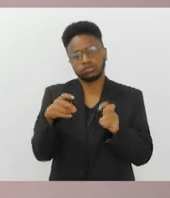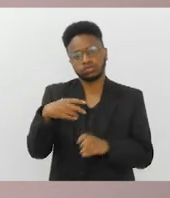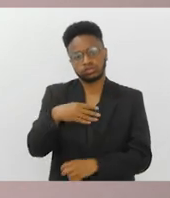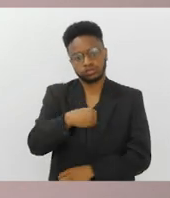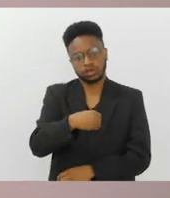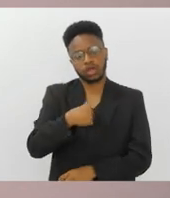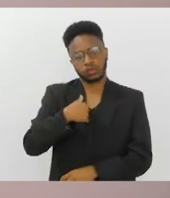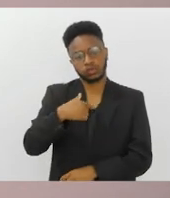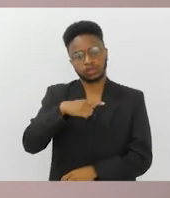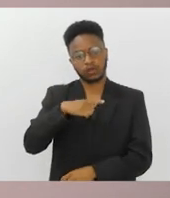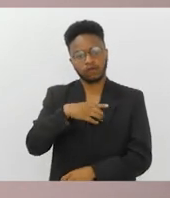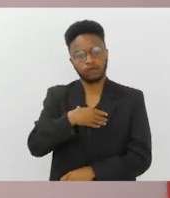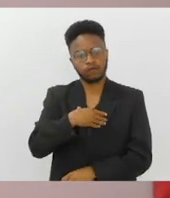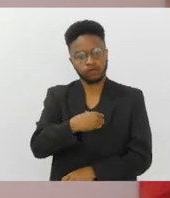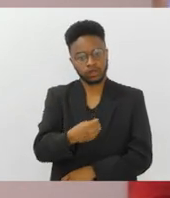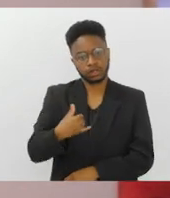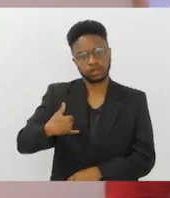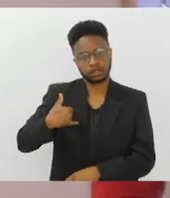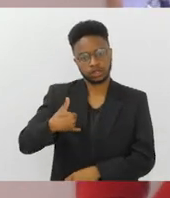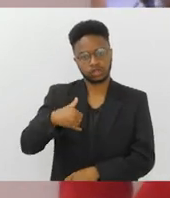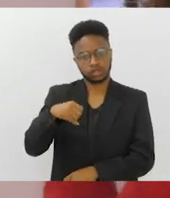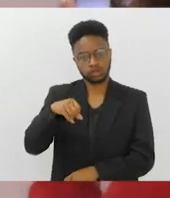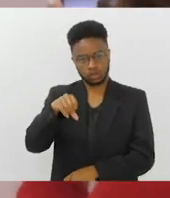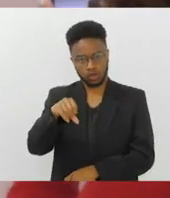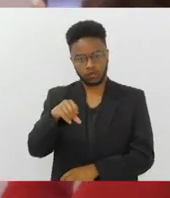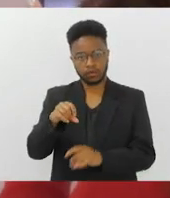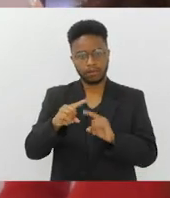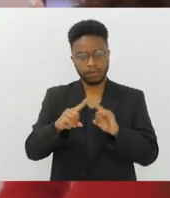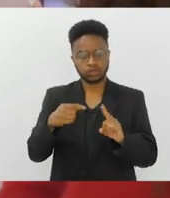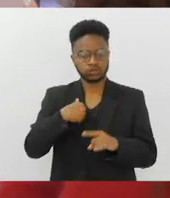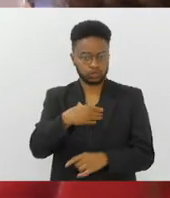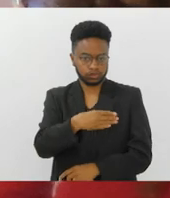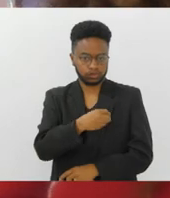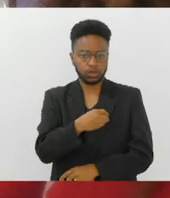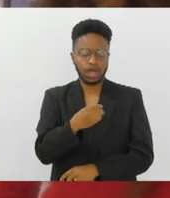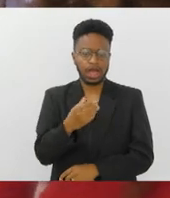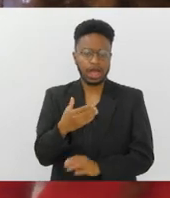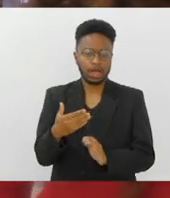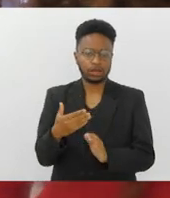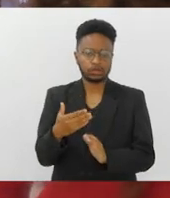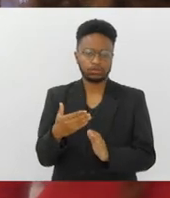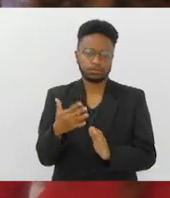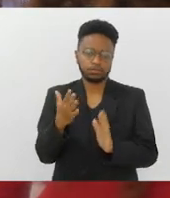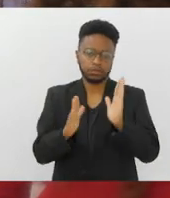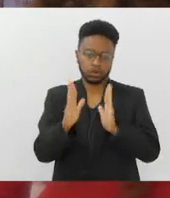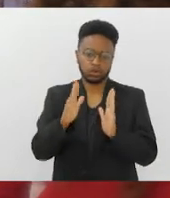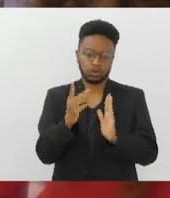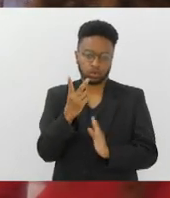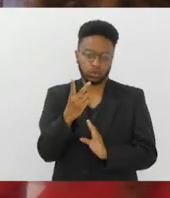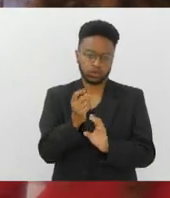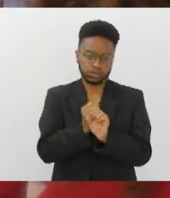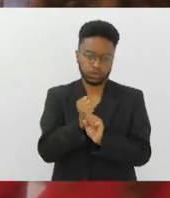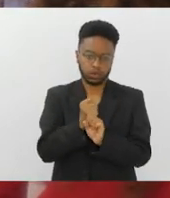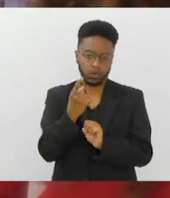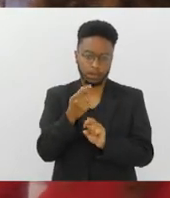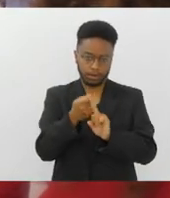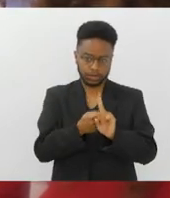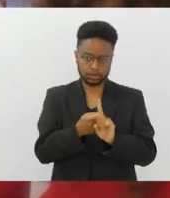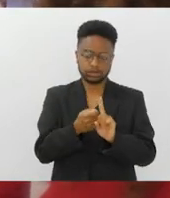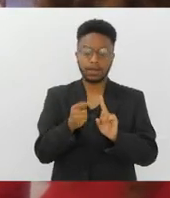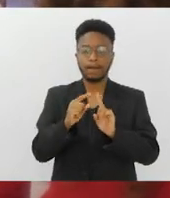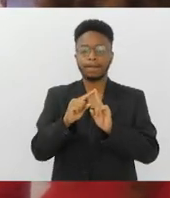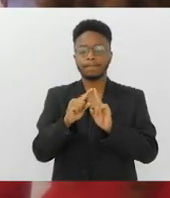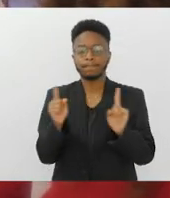filho de 9 anos que foi amamentado até os 2 anos e 1 mês, né? Eu tive essa possibilidade. Então, me toca, mas